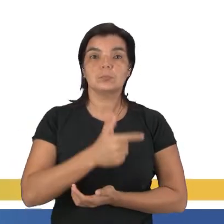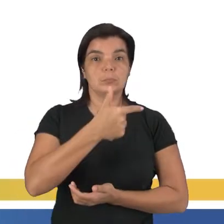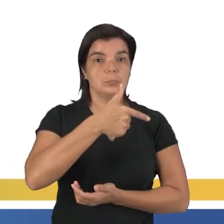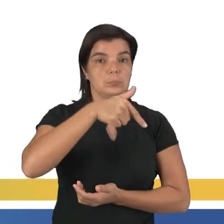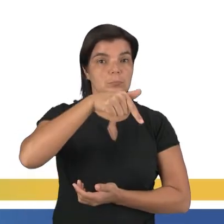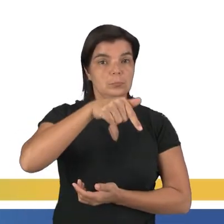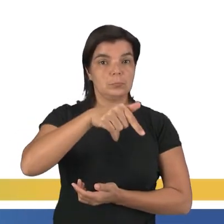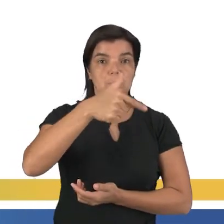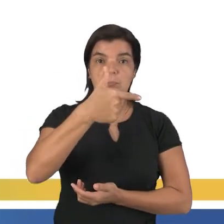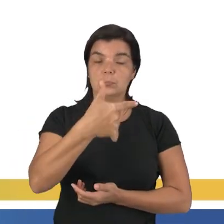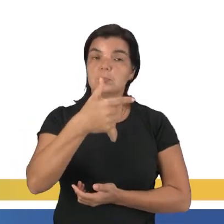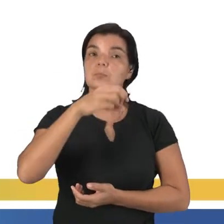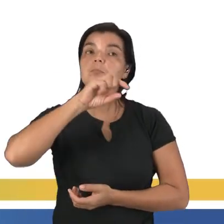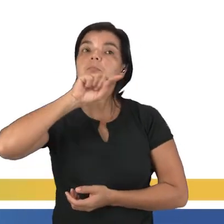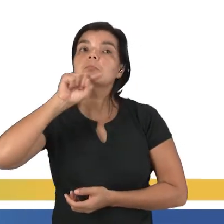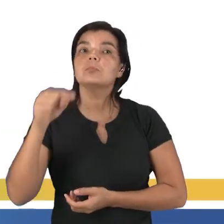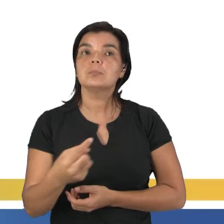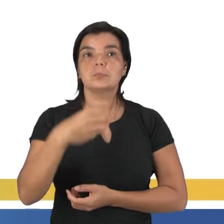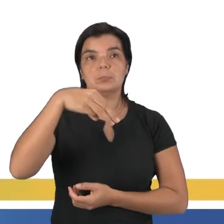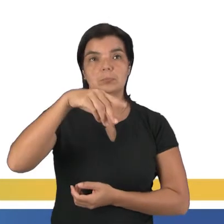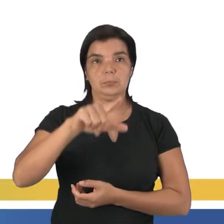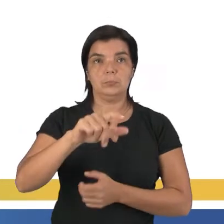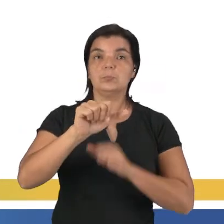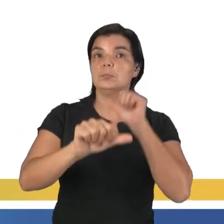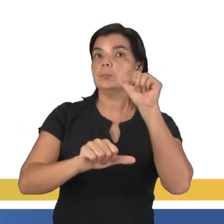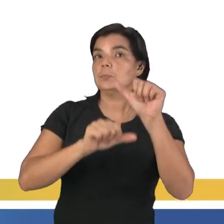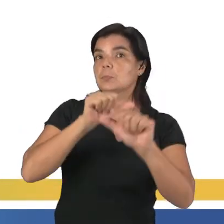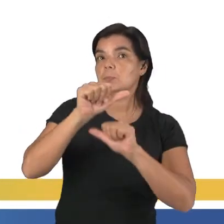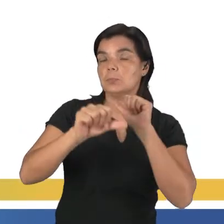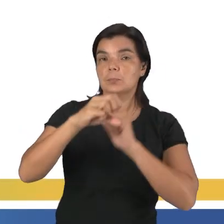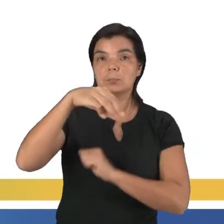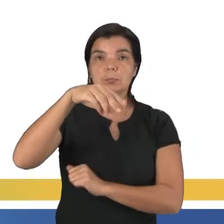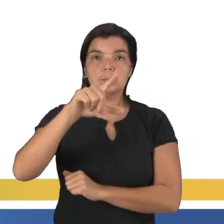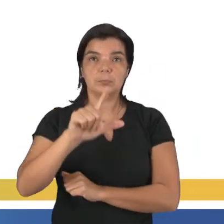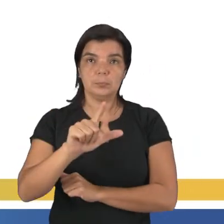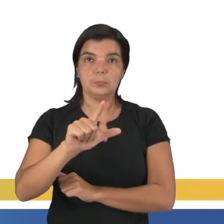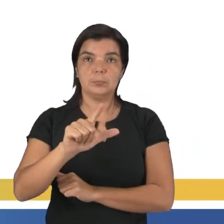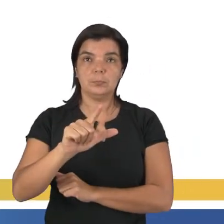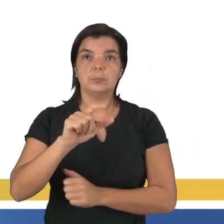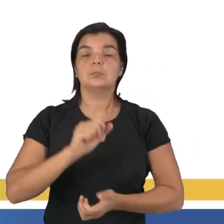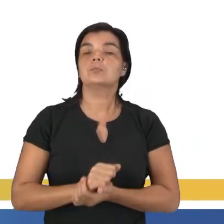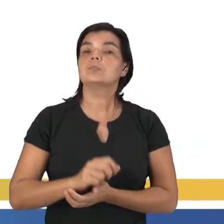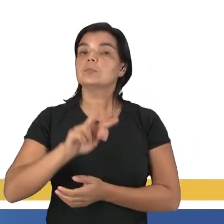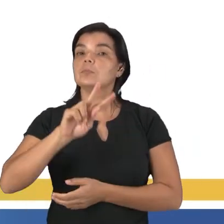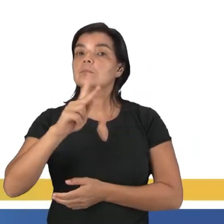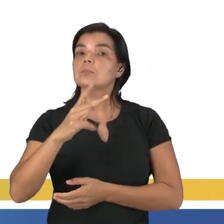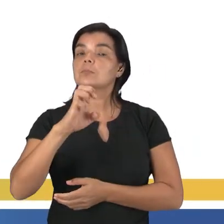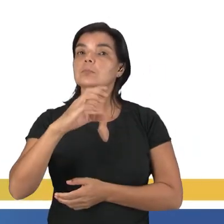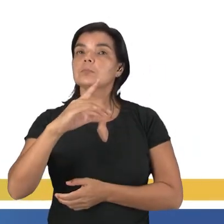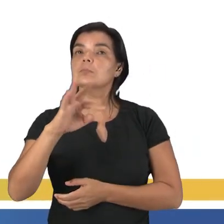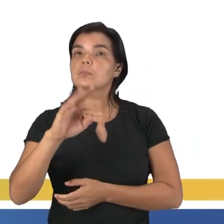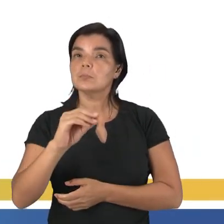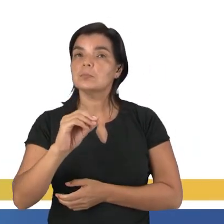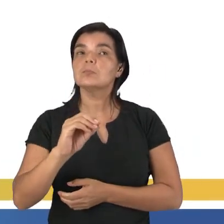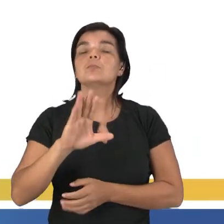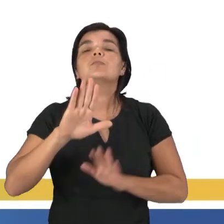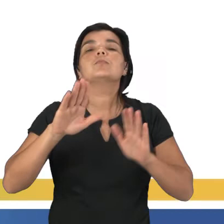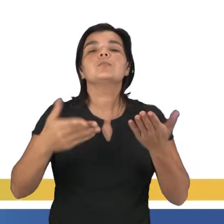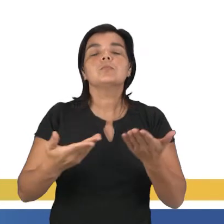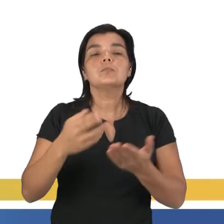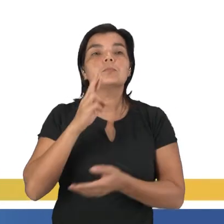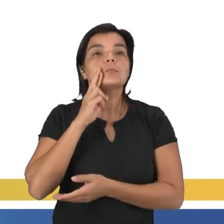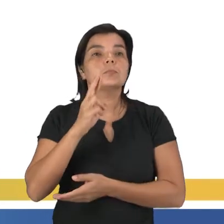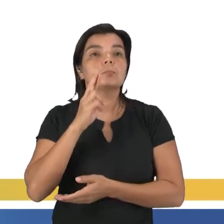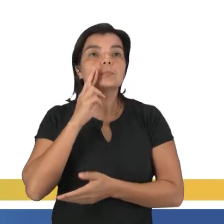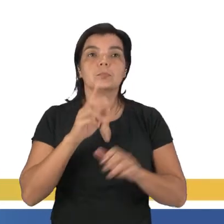72.000 mililitros. Se transformarmos essa capacidade de mililitros em hectolitro, qual seria o resultado?